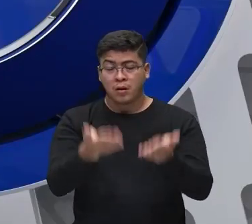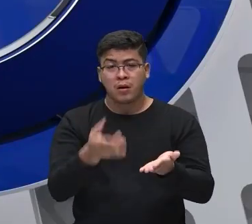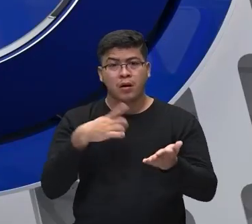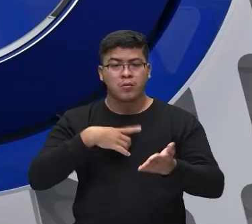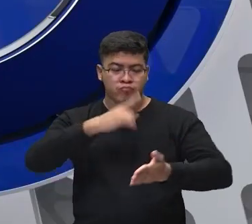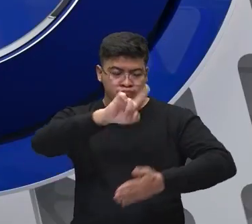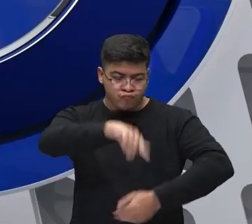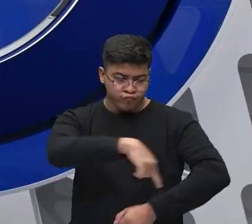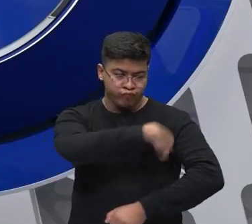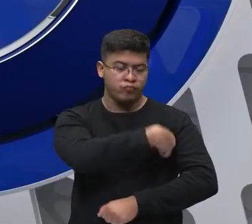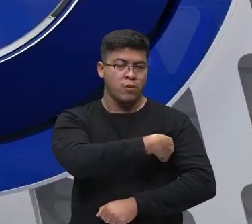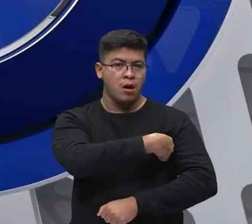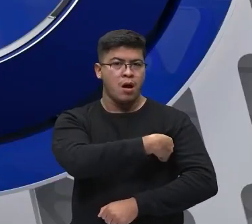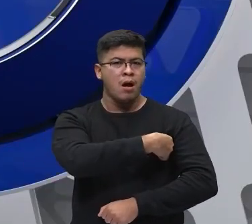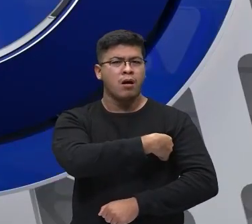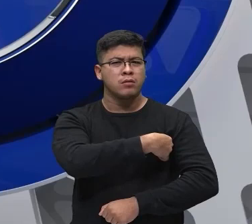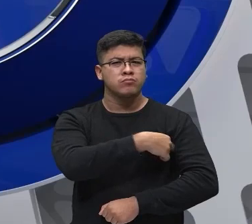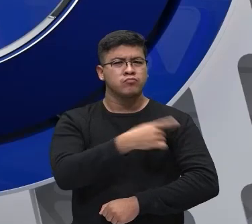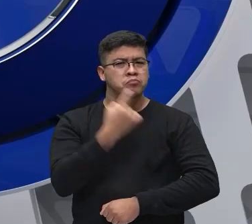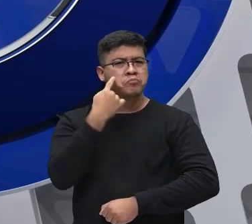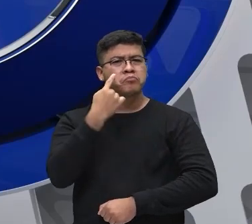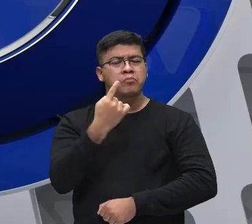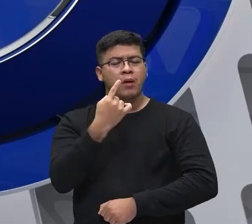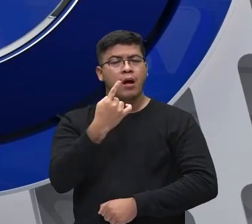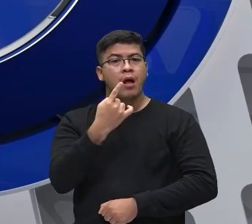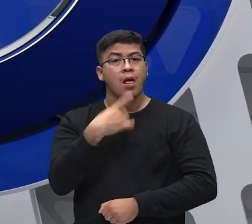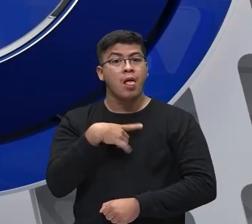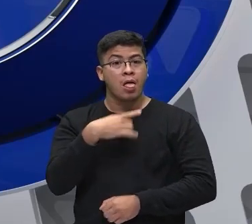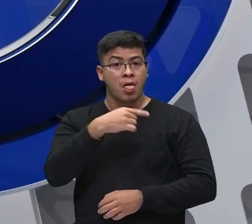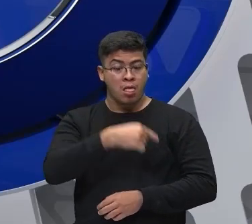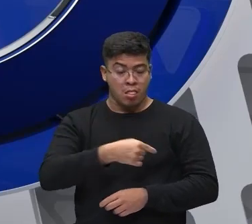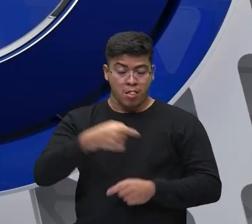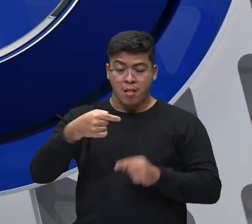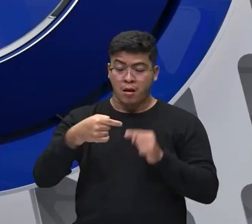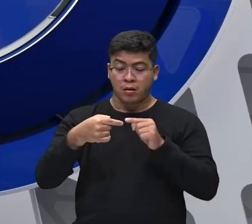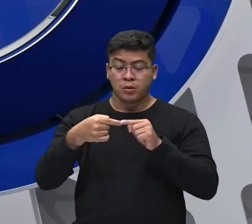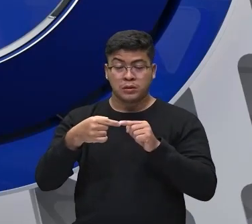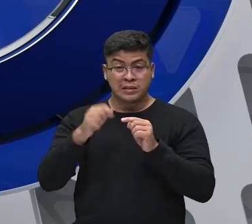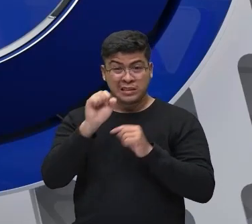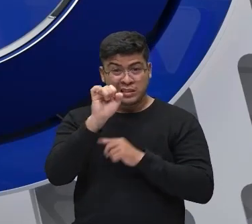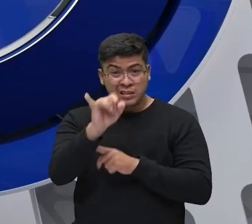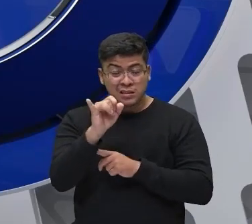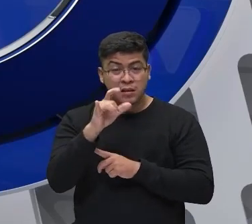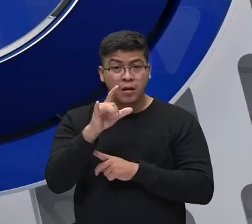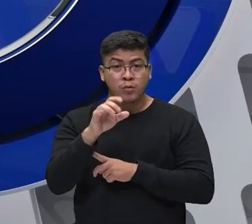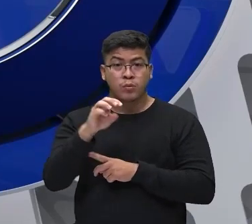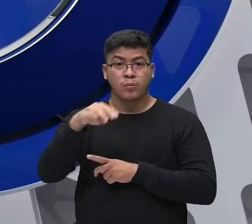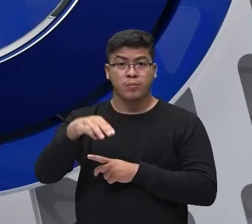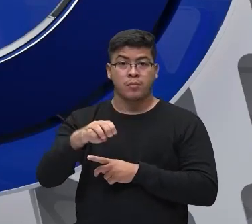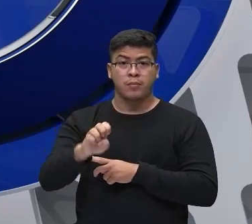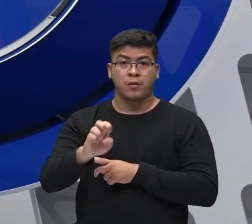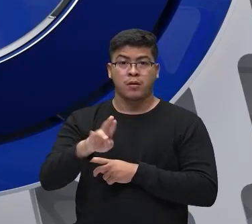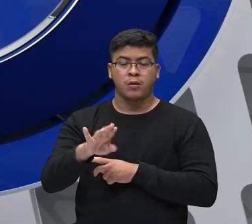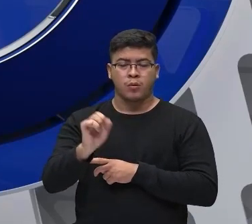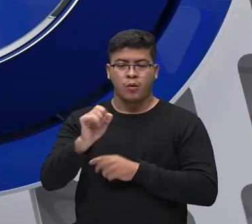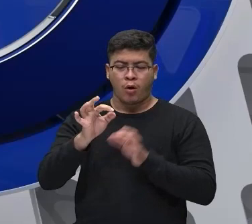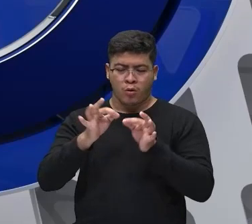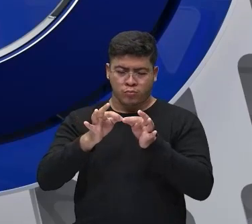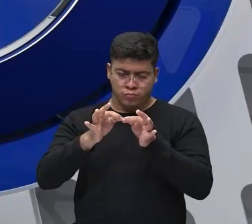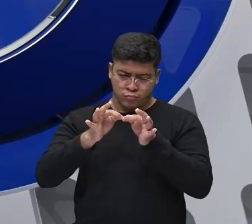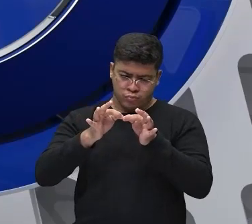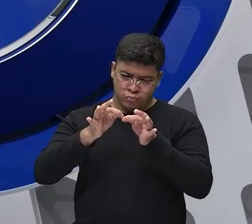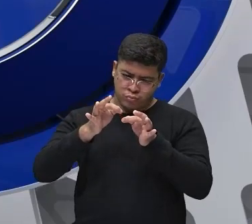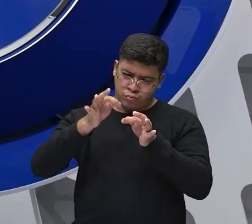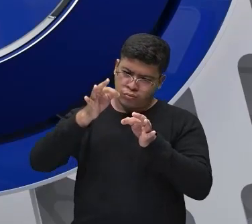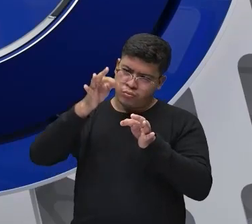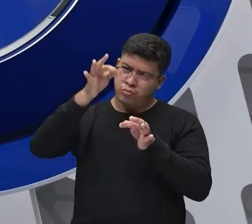do braço. E esse termômetro, se for o de mercúrio, o que vai acontecer? Ele vai dilatar, vai